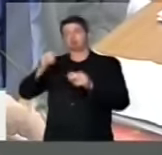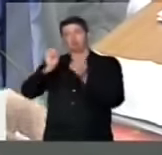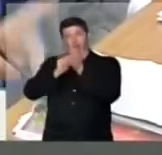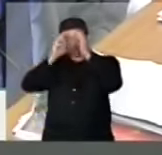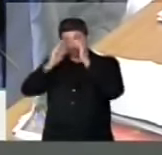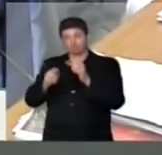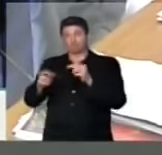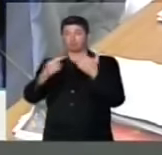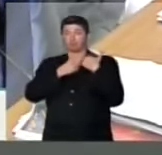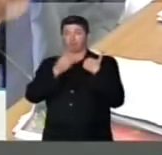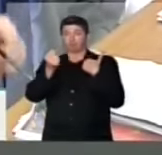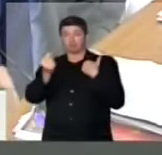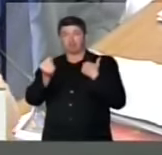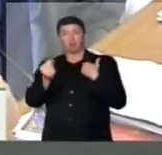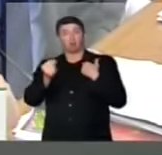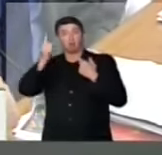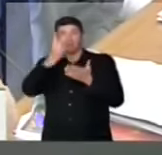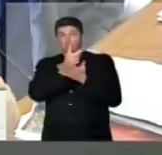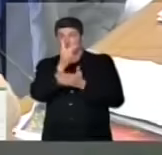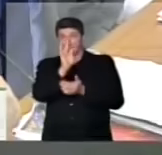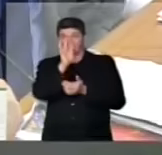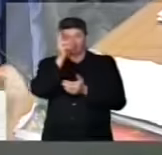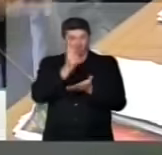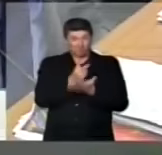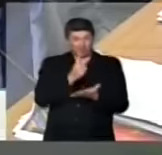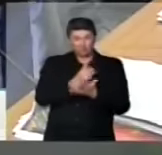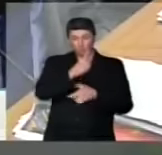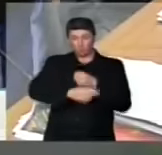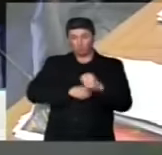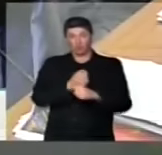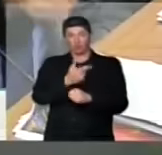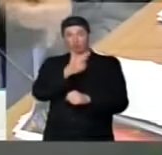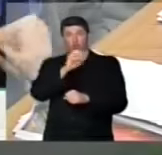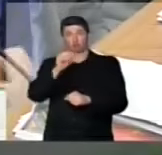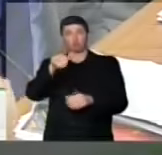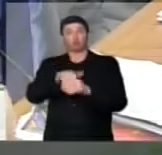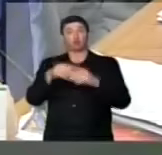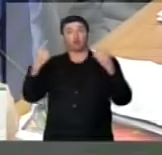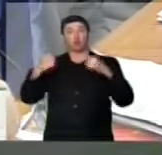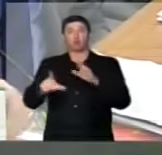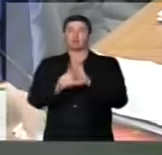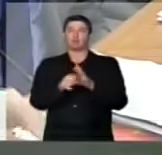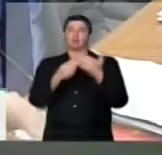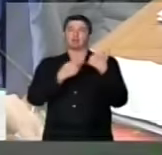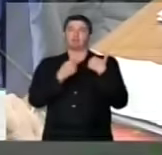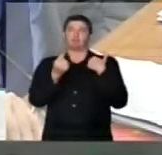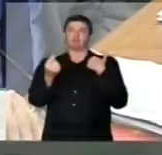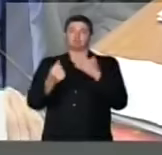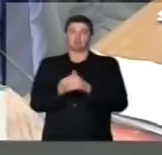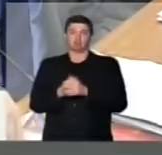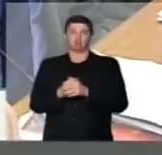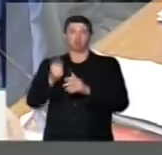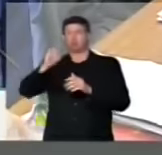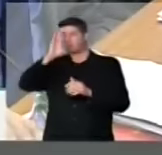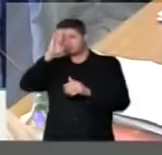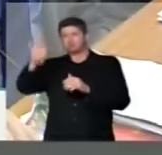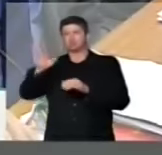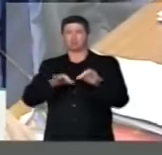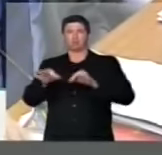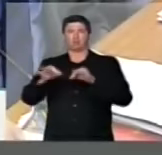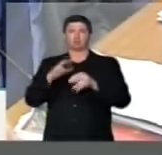fiscal é o mesmo PT que em 2000 votou contra essa lei, que foi um marco na organização